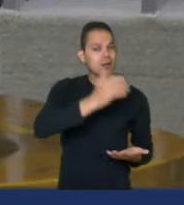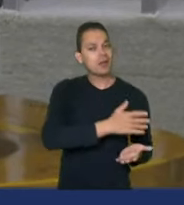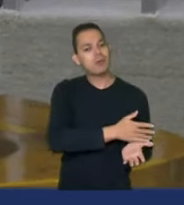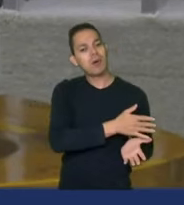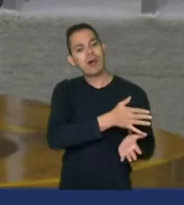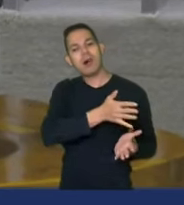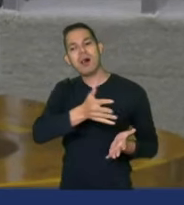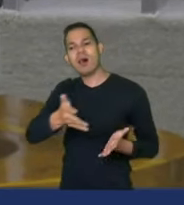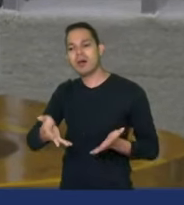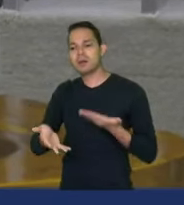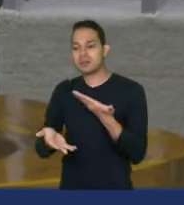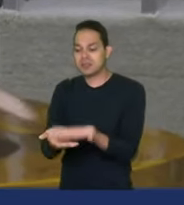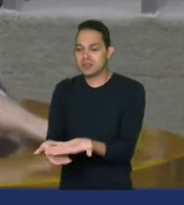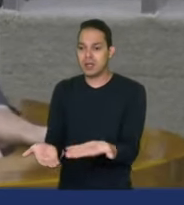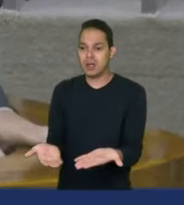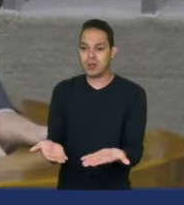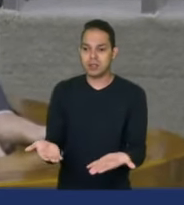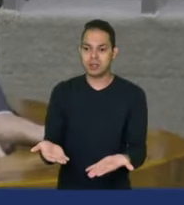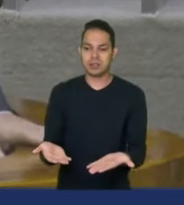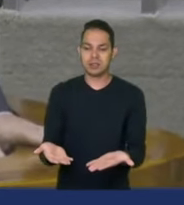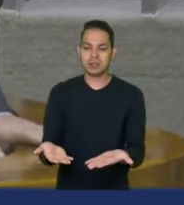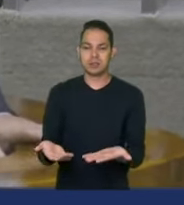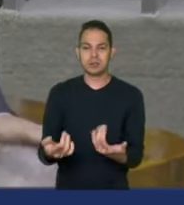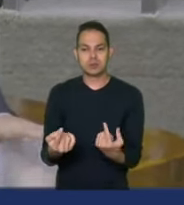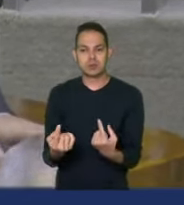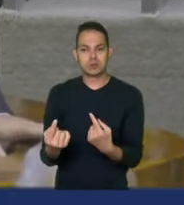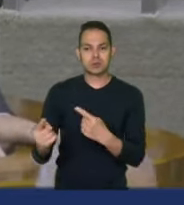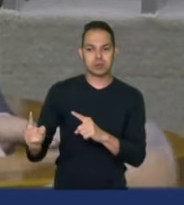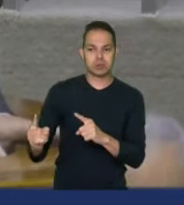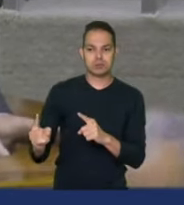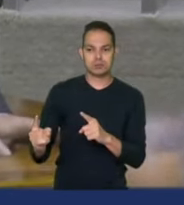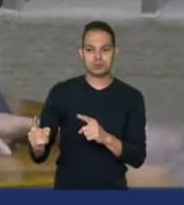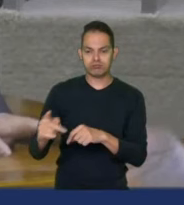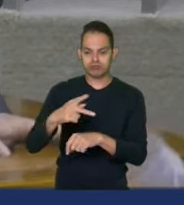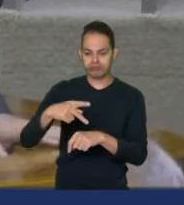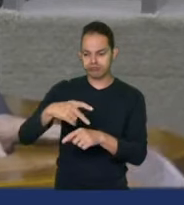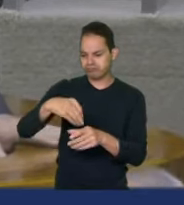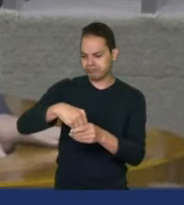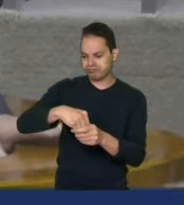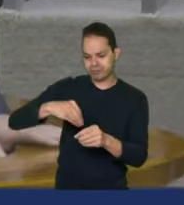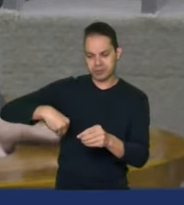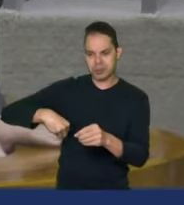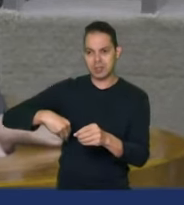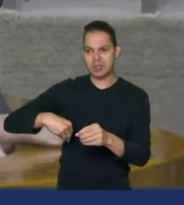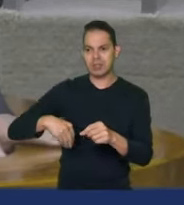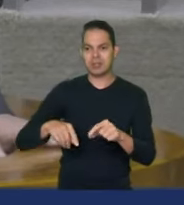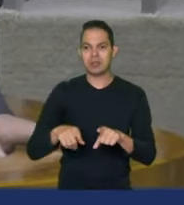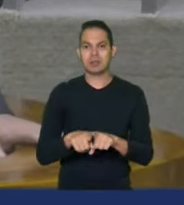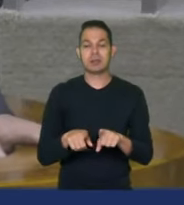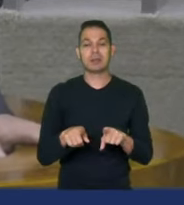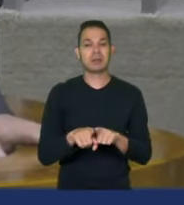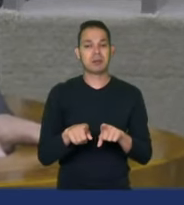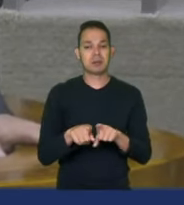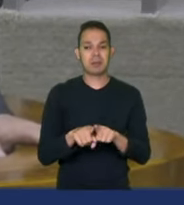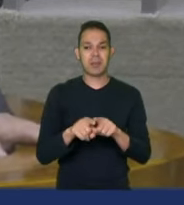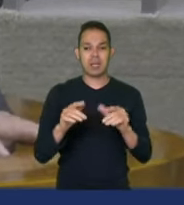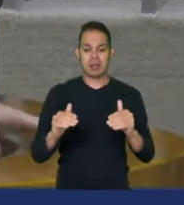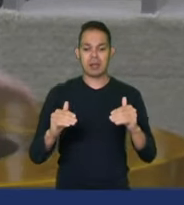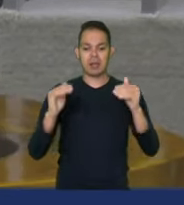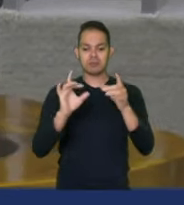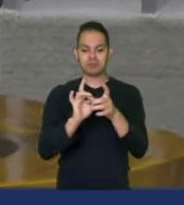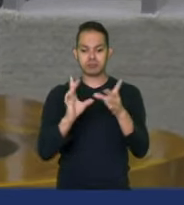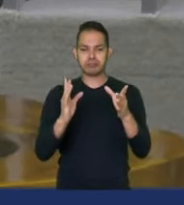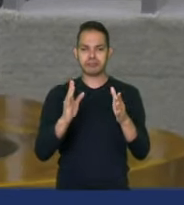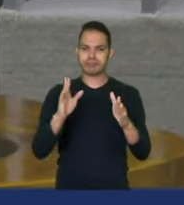total ofensiva de desnacionalização, de quebra da soberania nacional.